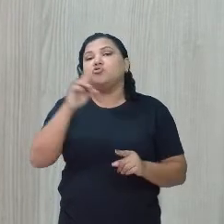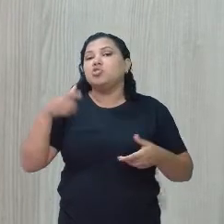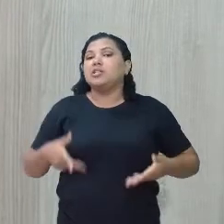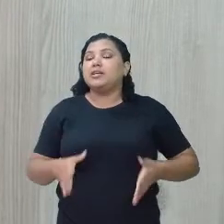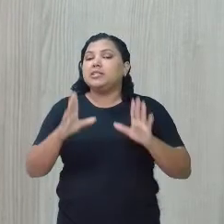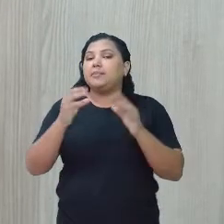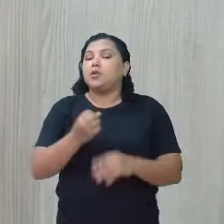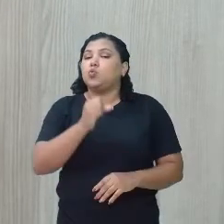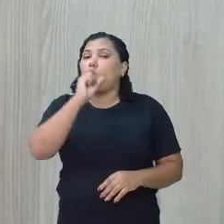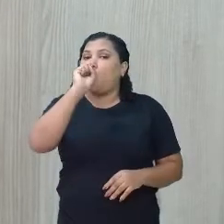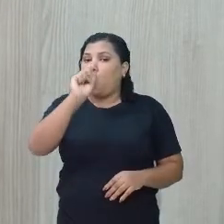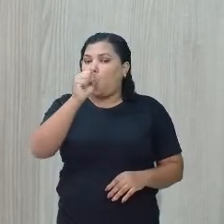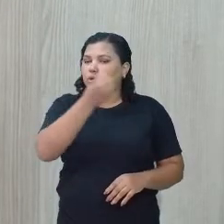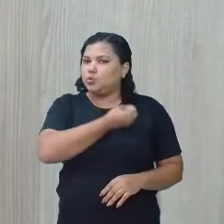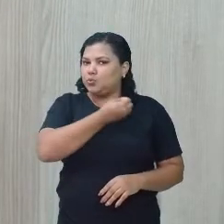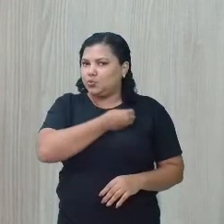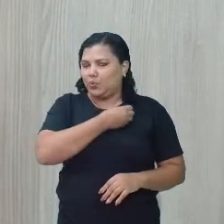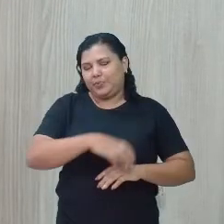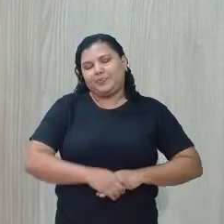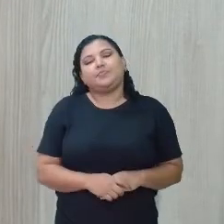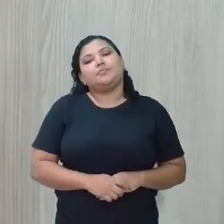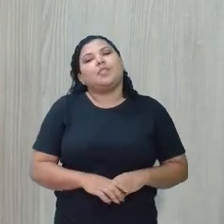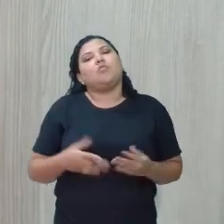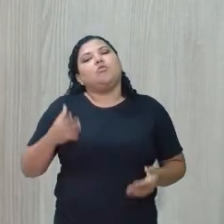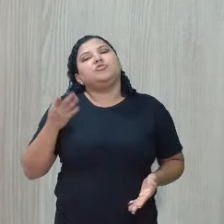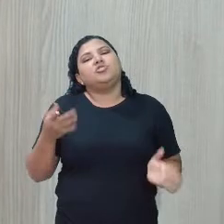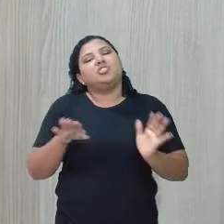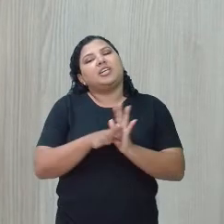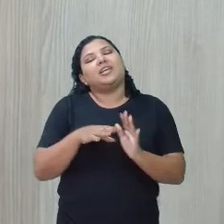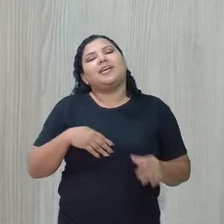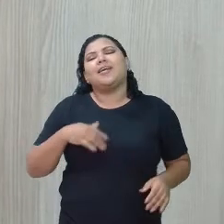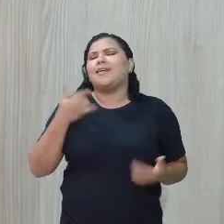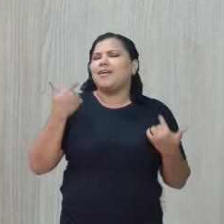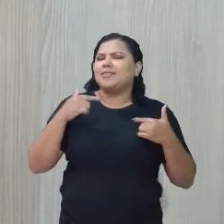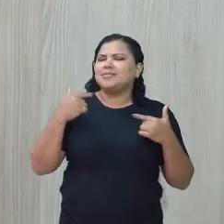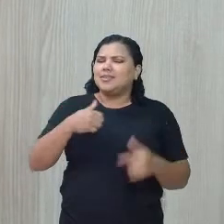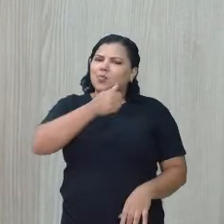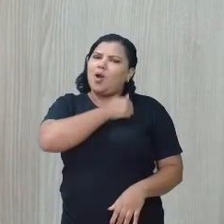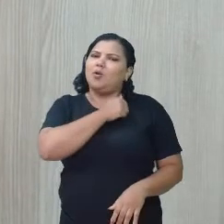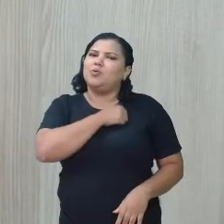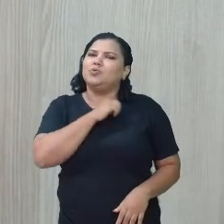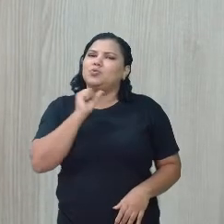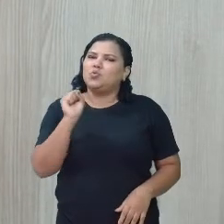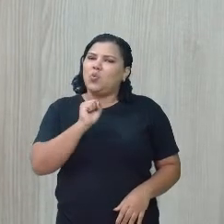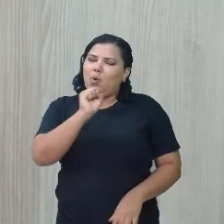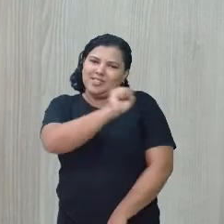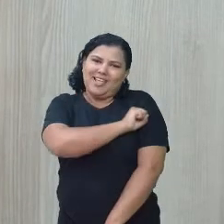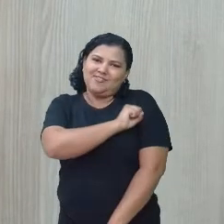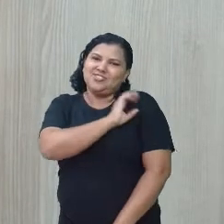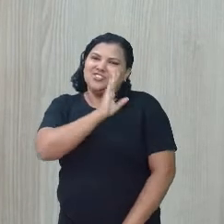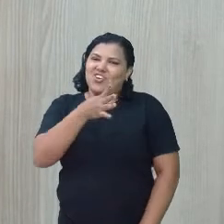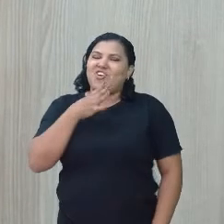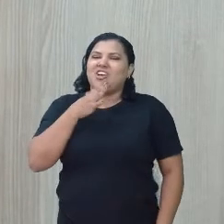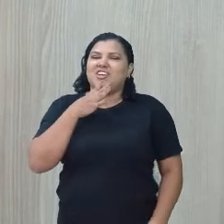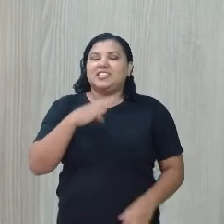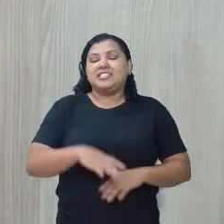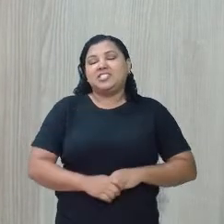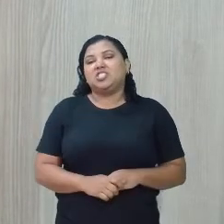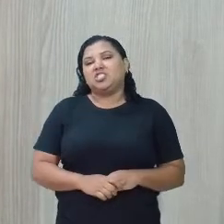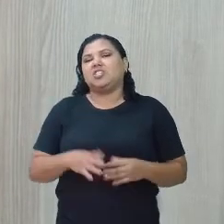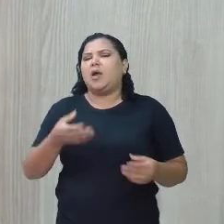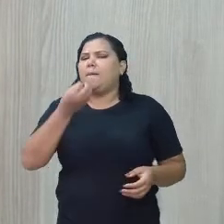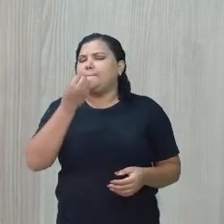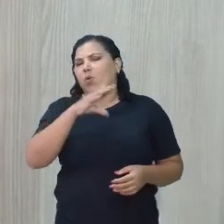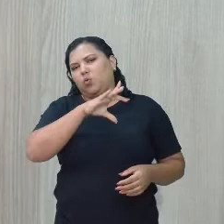certo? Eu já cheguei por aqui e aí engraçado que os alunos do 8º ano já conhecem bastante a gente e aí já deram um